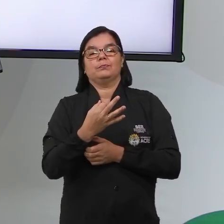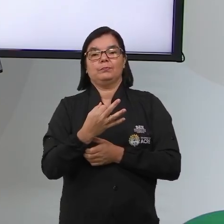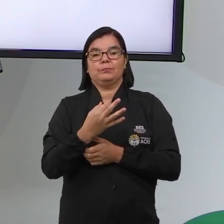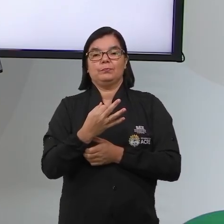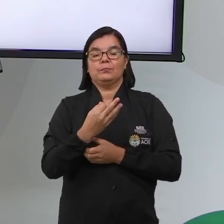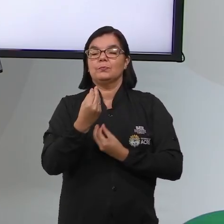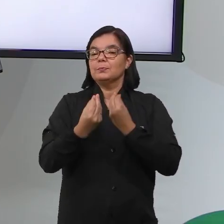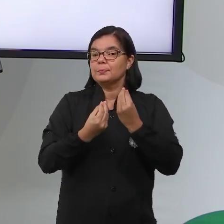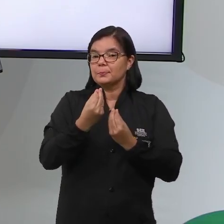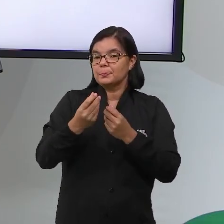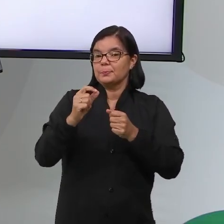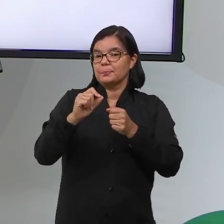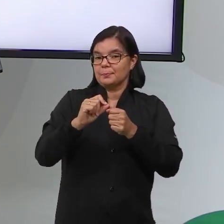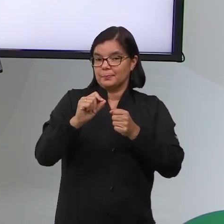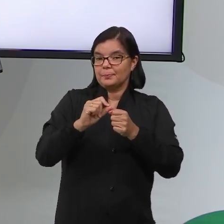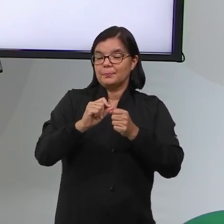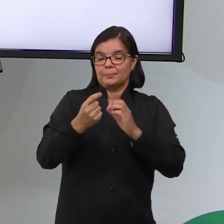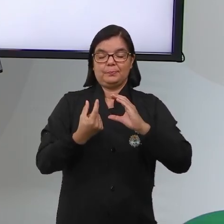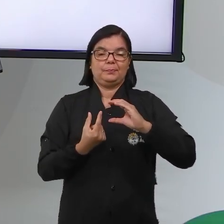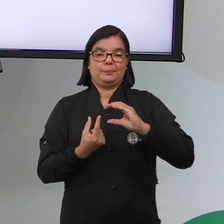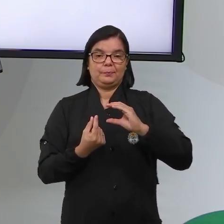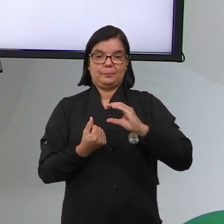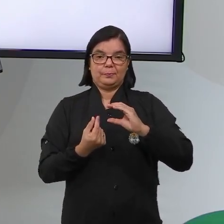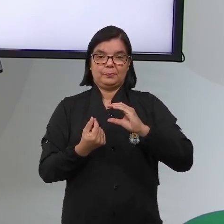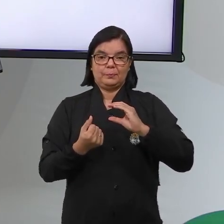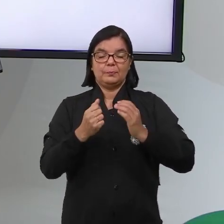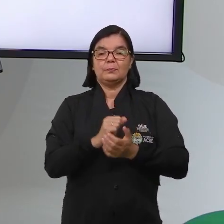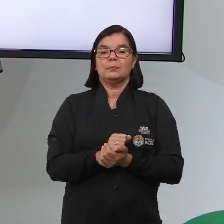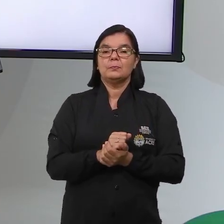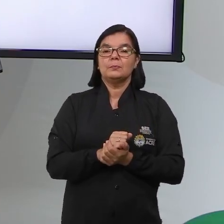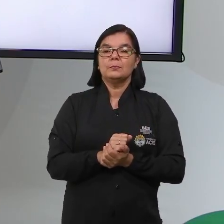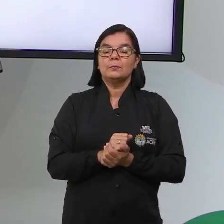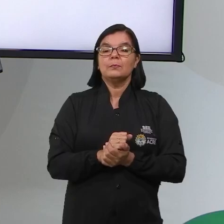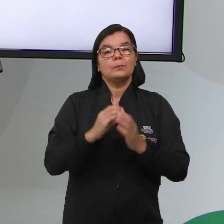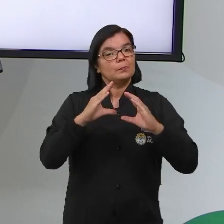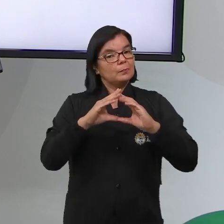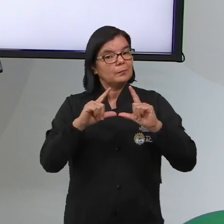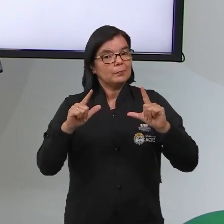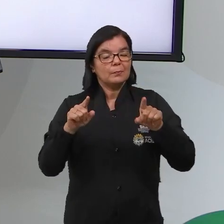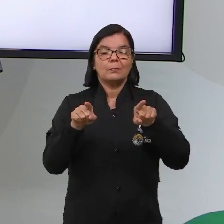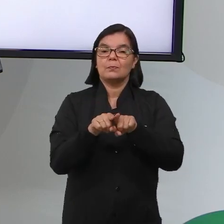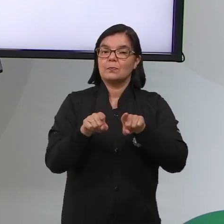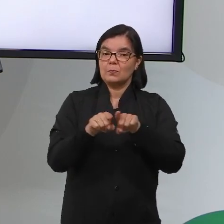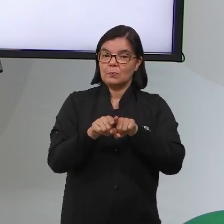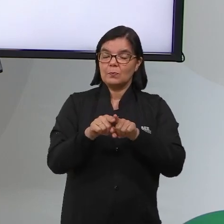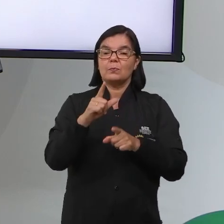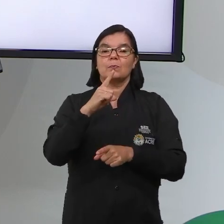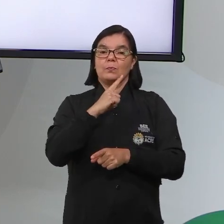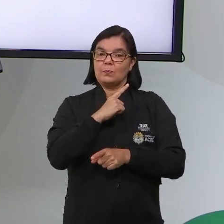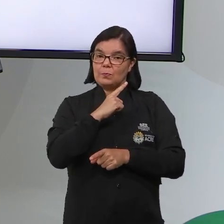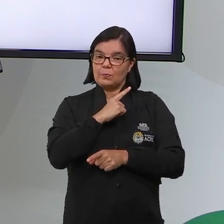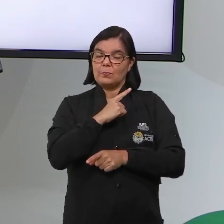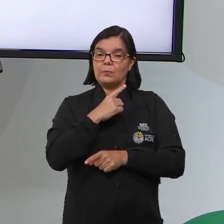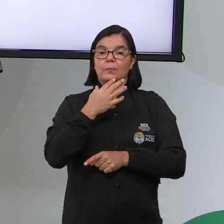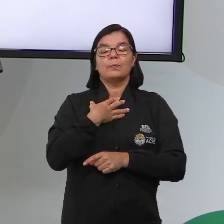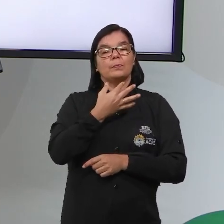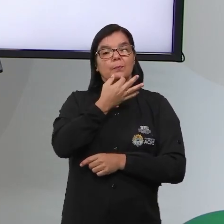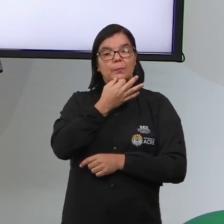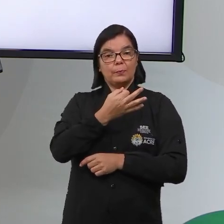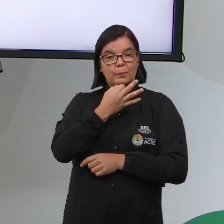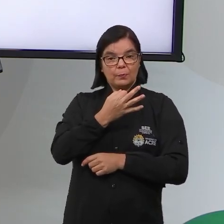ao modo de produção capitalista. E, obviamente, você tem a sua